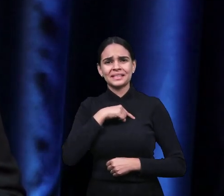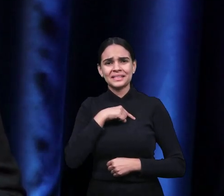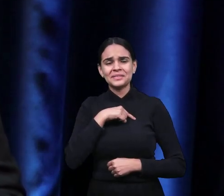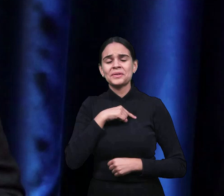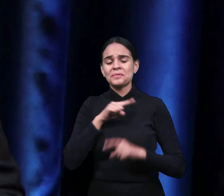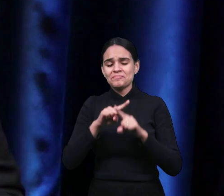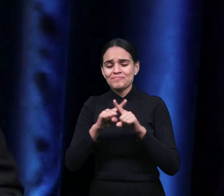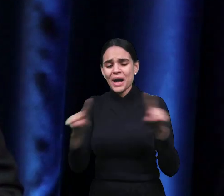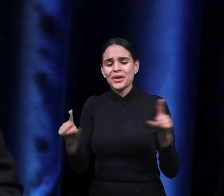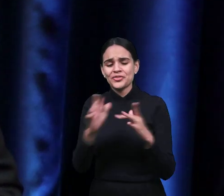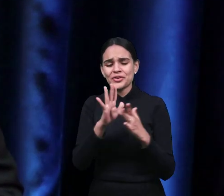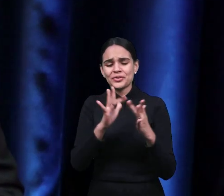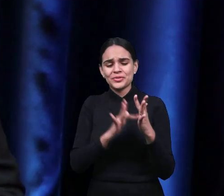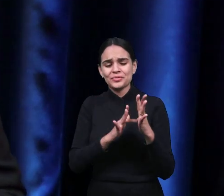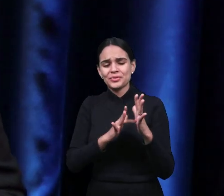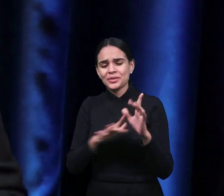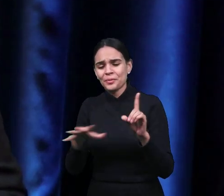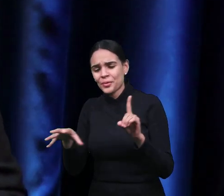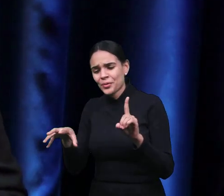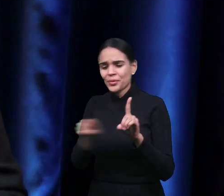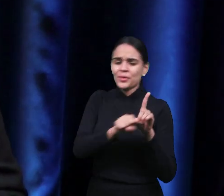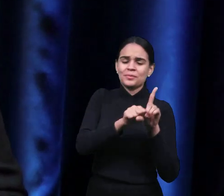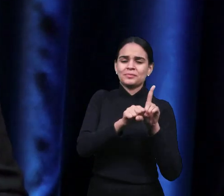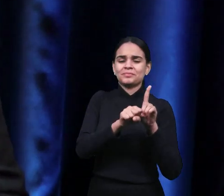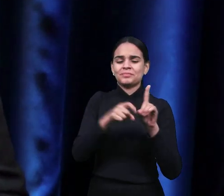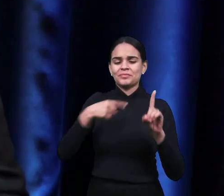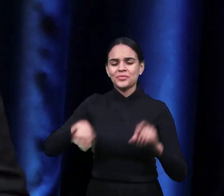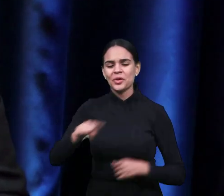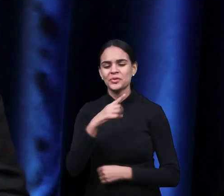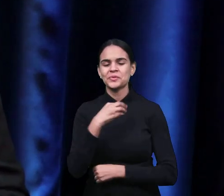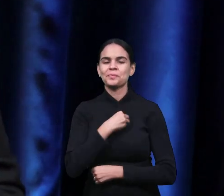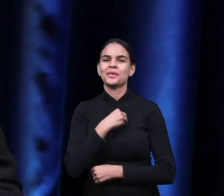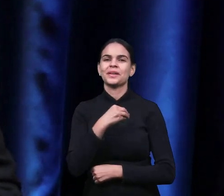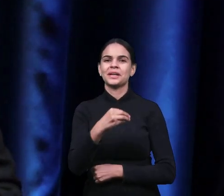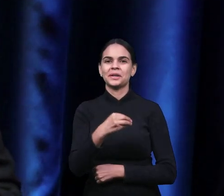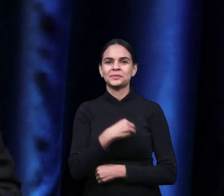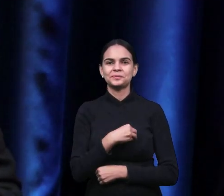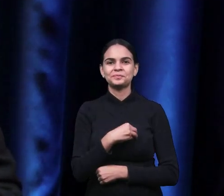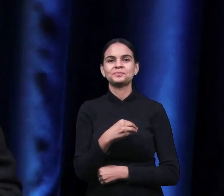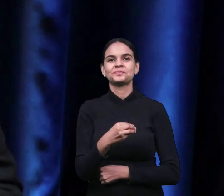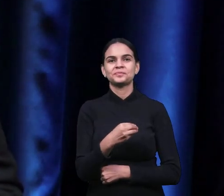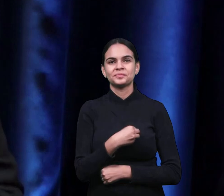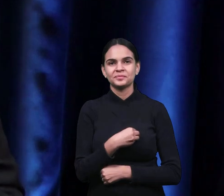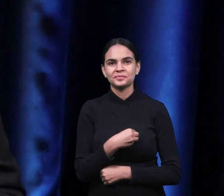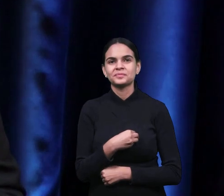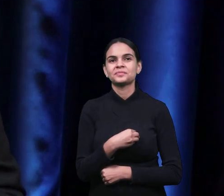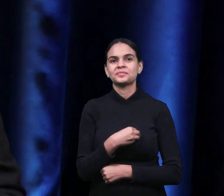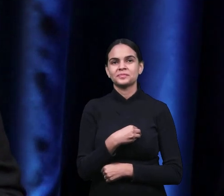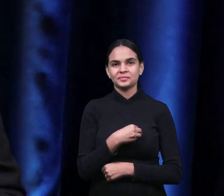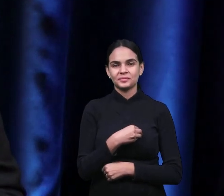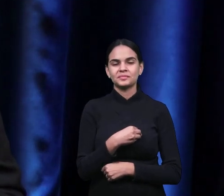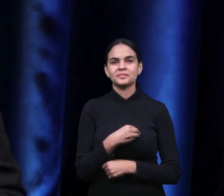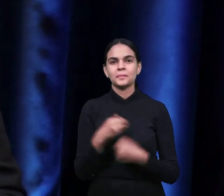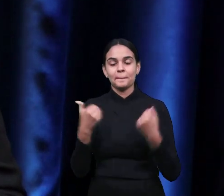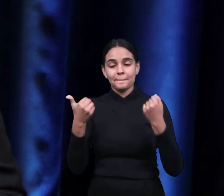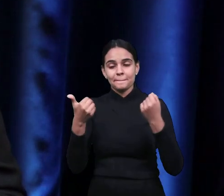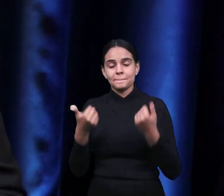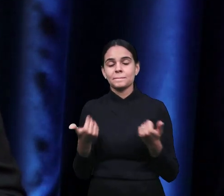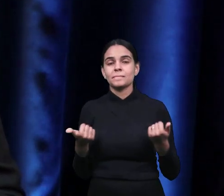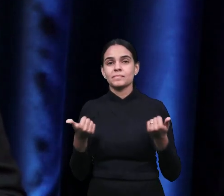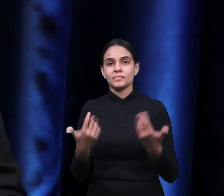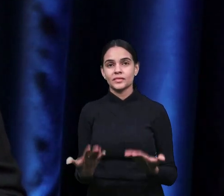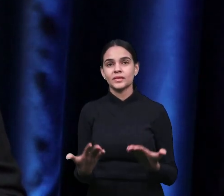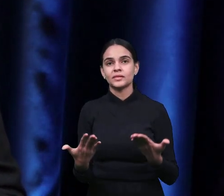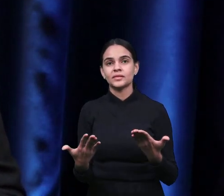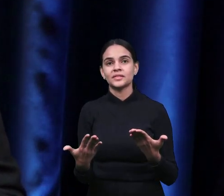levando, mas ele levou sobre si. Então ali o pai visualizando ao longe, mas ali no momento